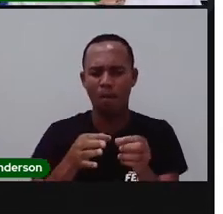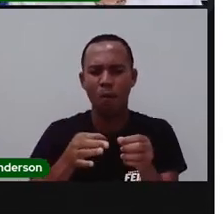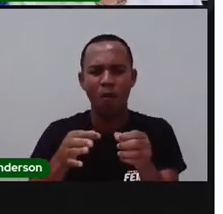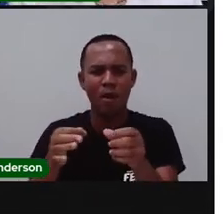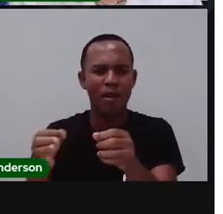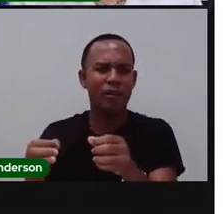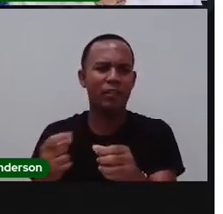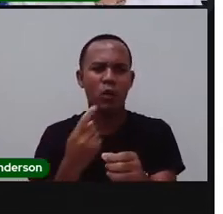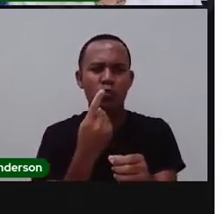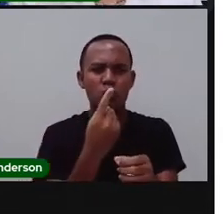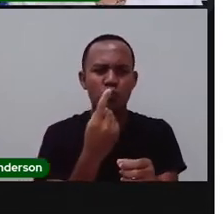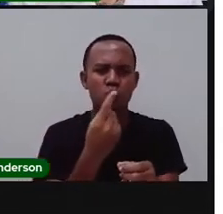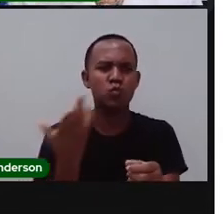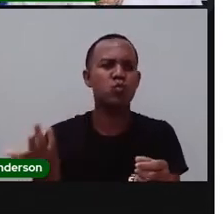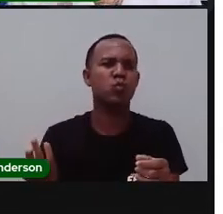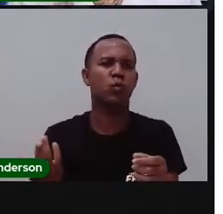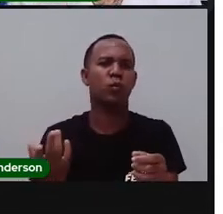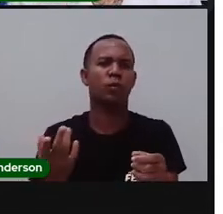1 real,